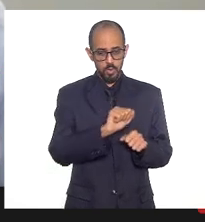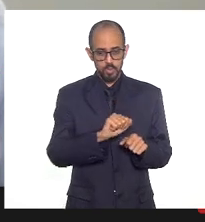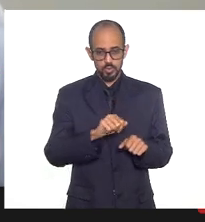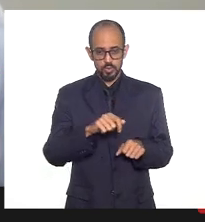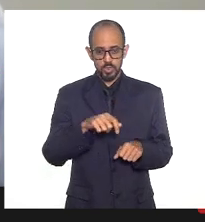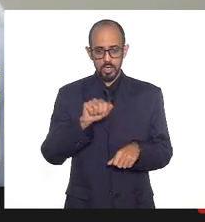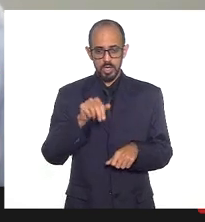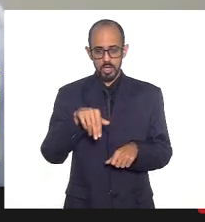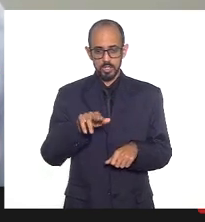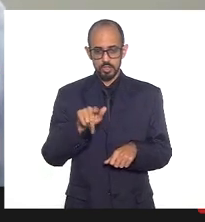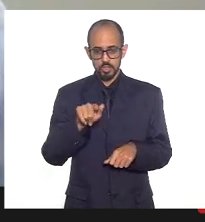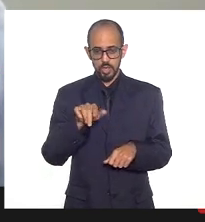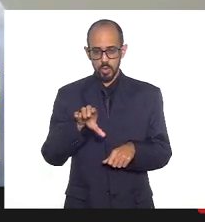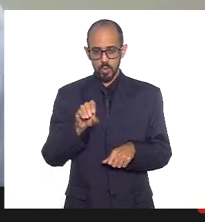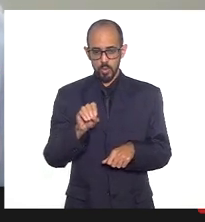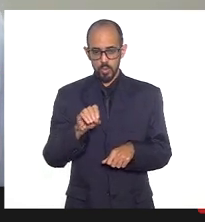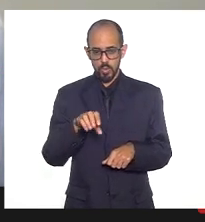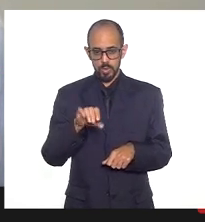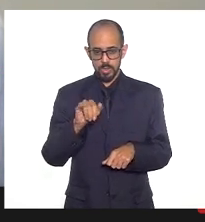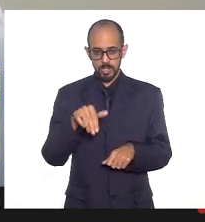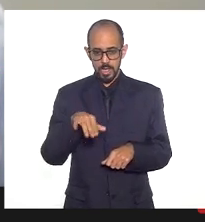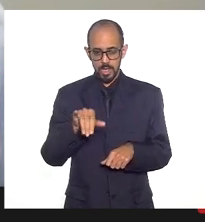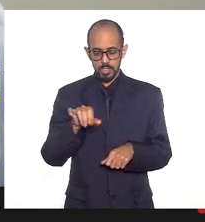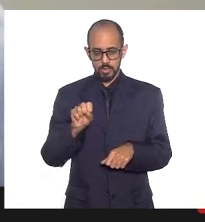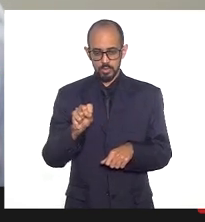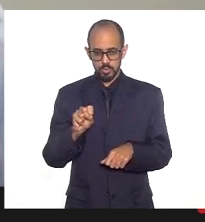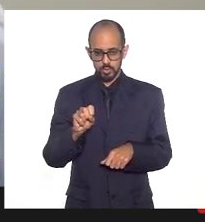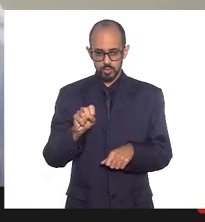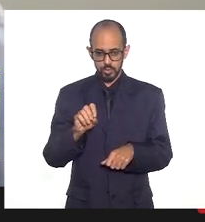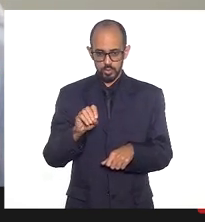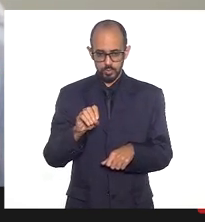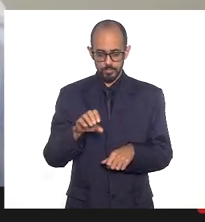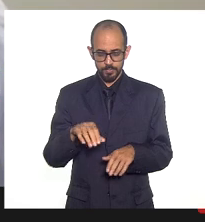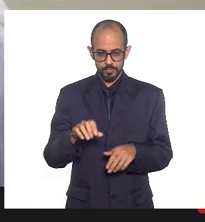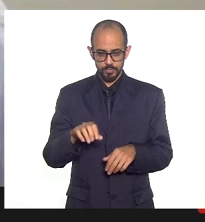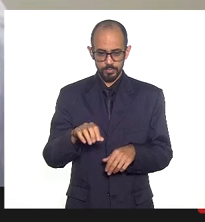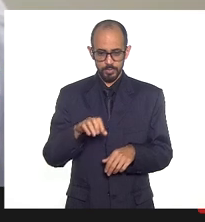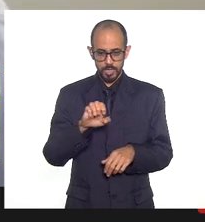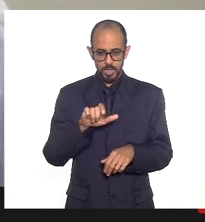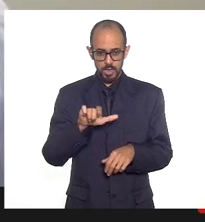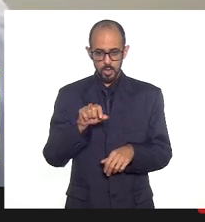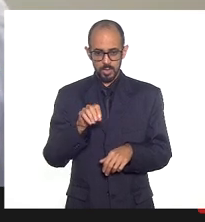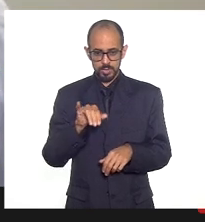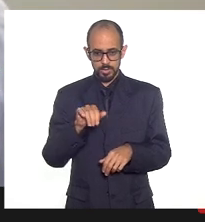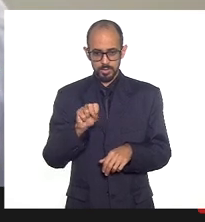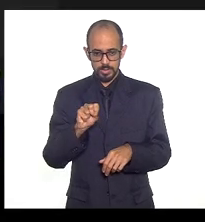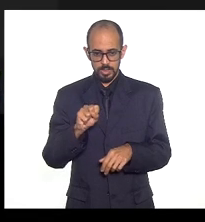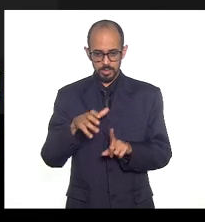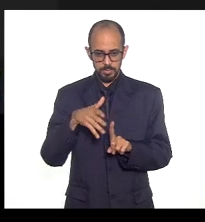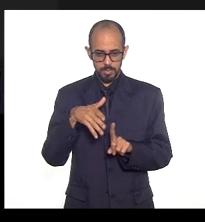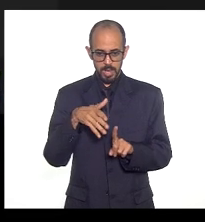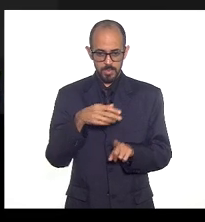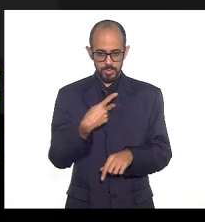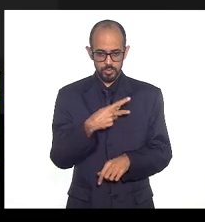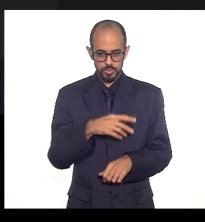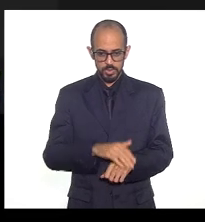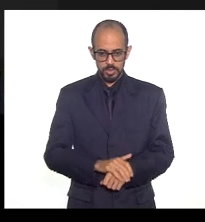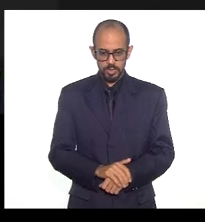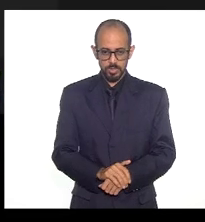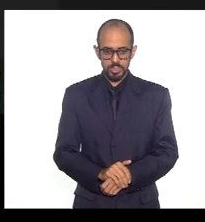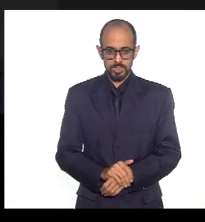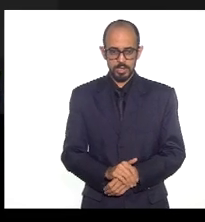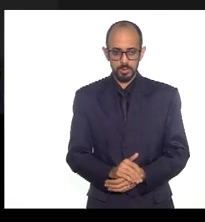Inácio, comunicador popular e comunitário, depois vai apresentá-lo. Heloísa, muito obrigado, boa noite, tem a palavra. Boa